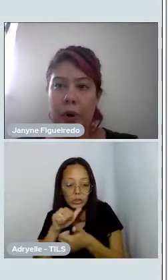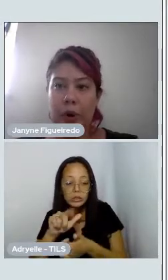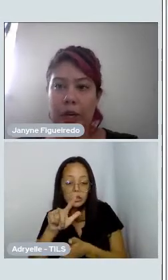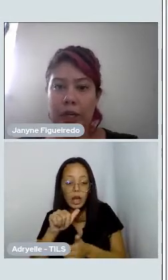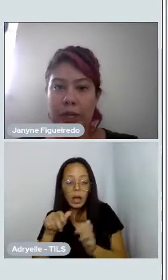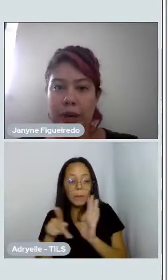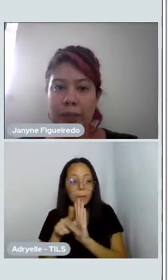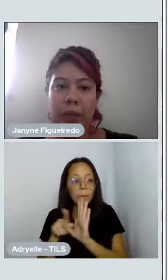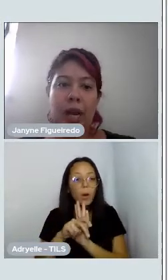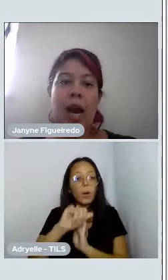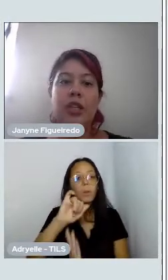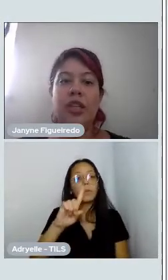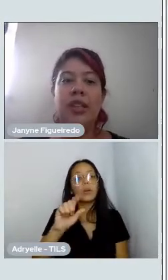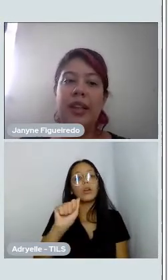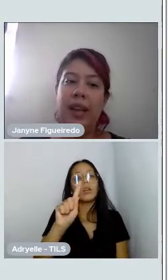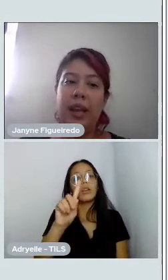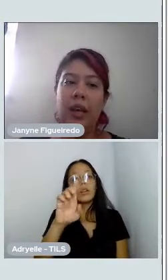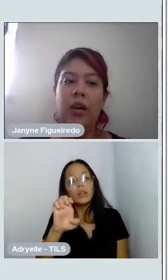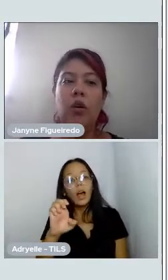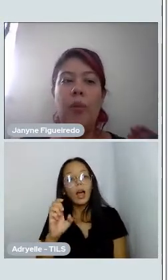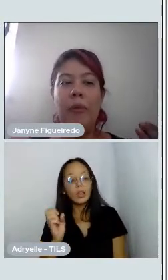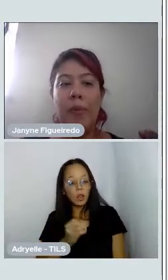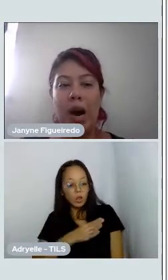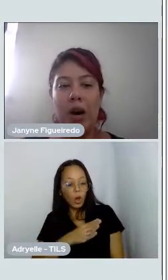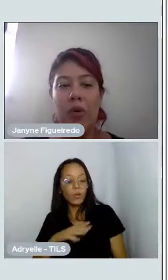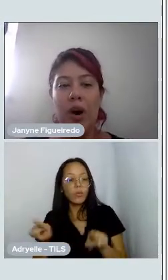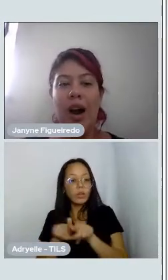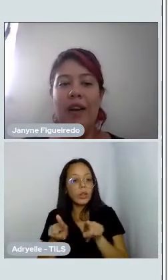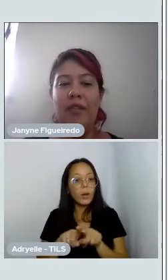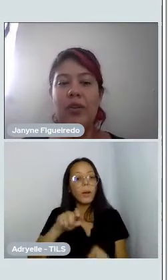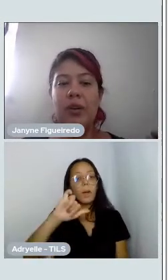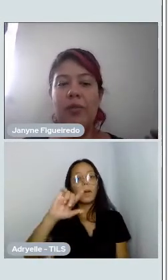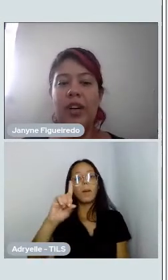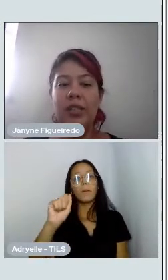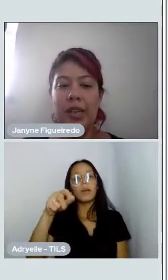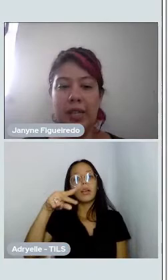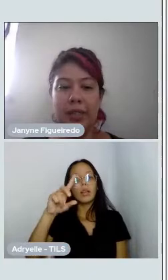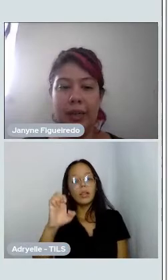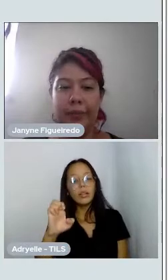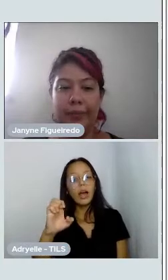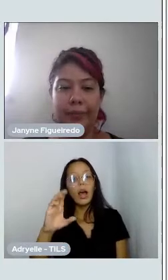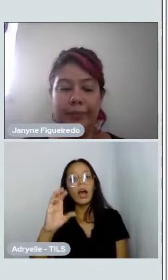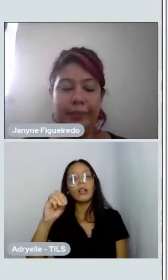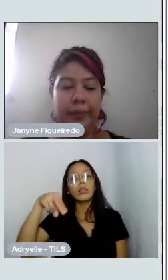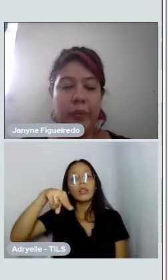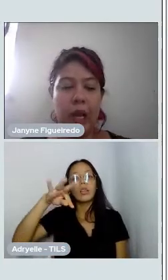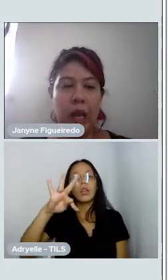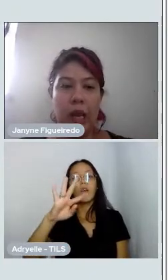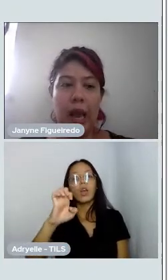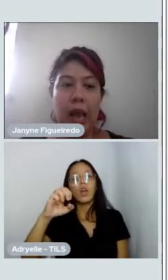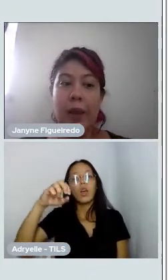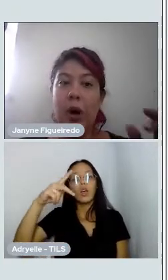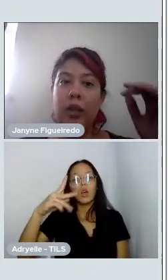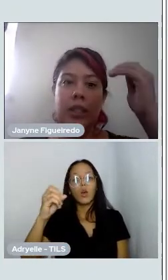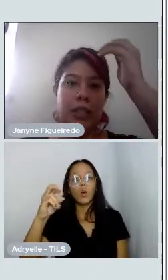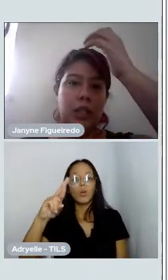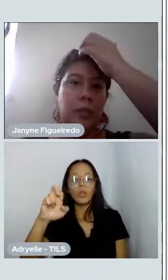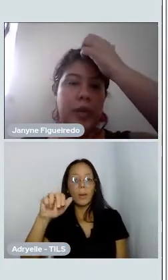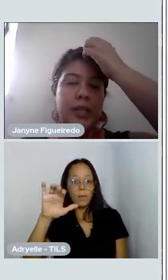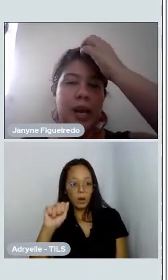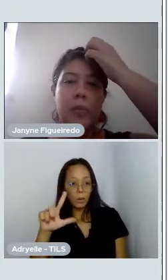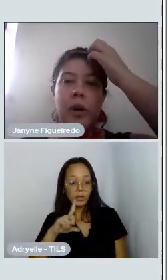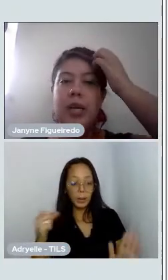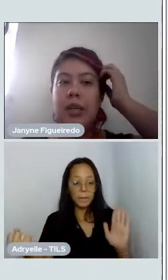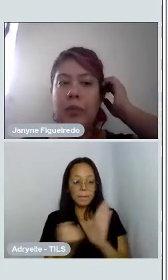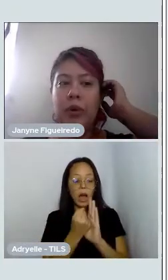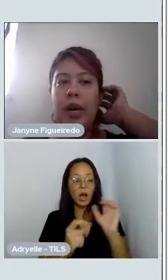Idade Contemporânea, a gente tem como marco a Revolução Francesa. É importante a